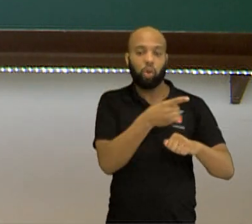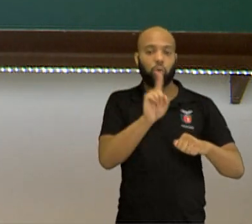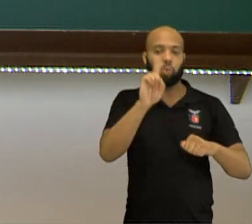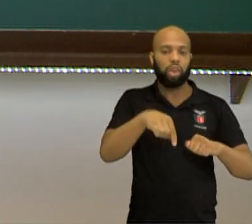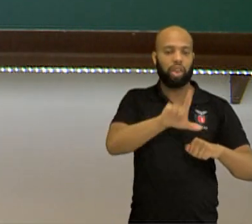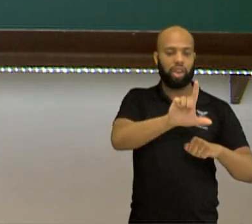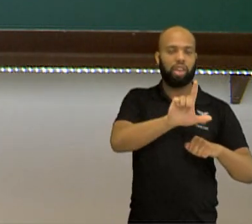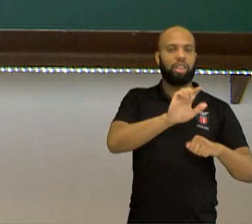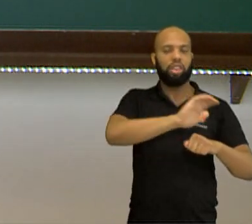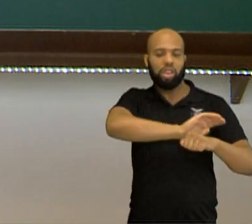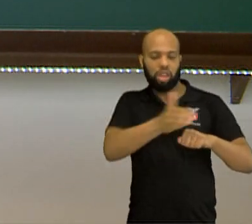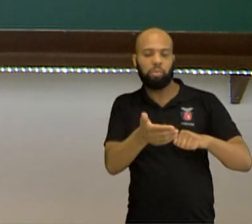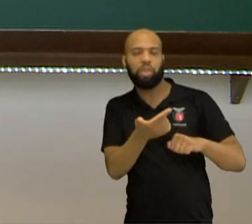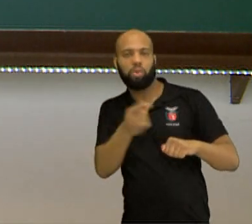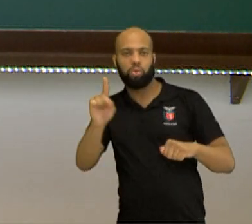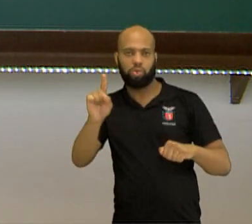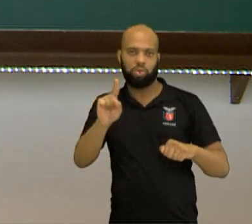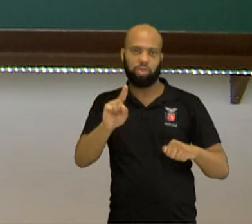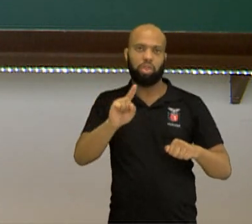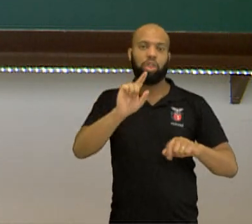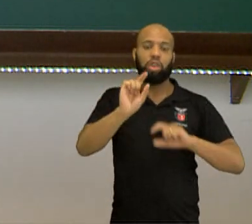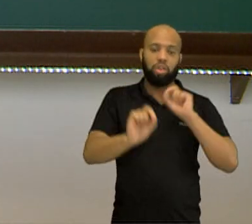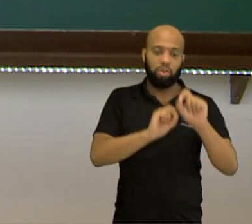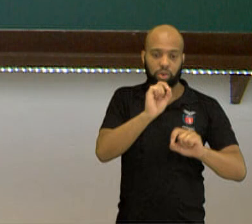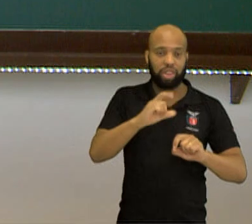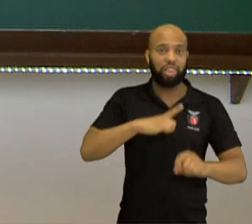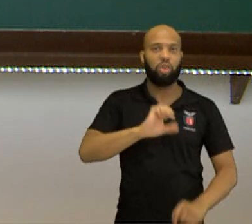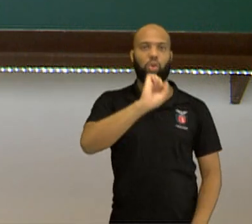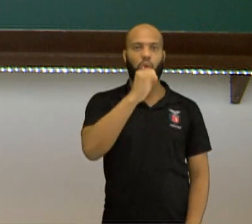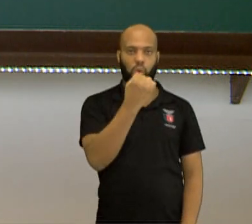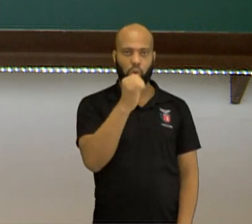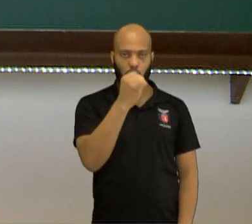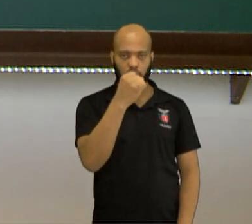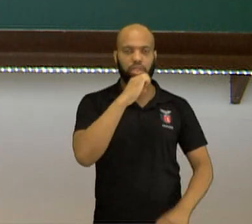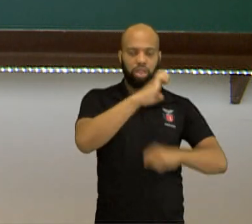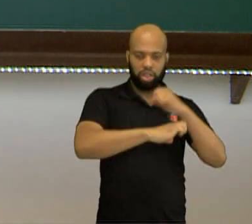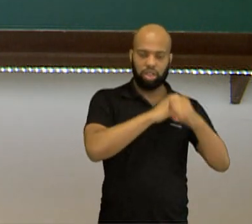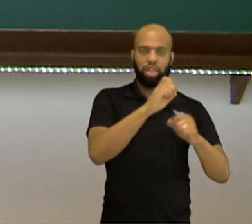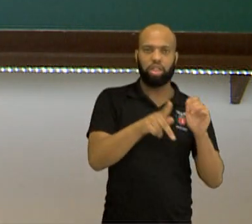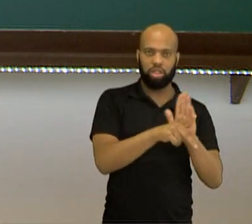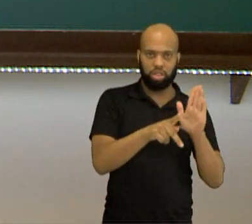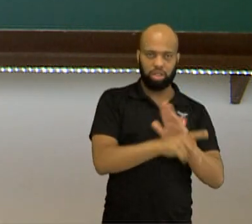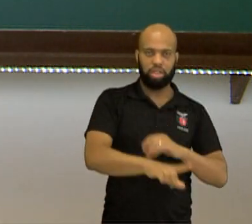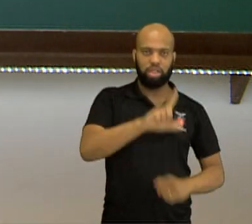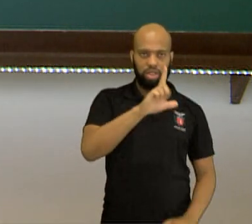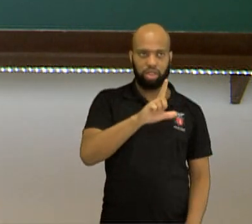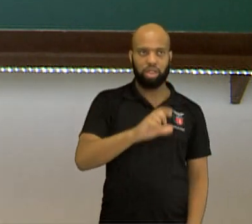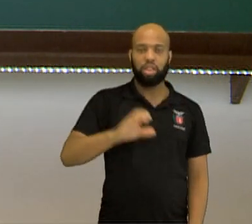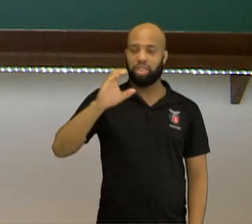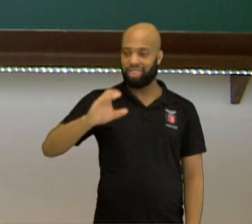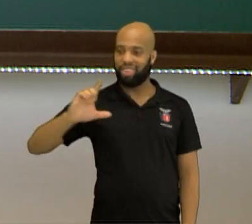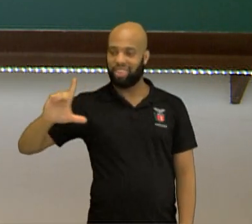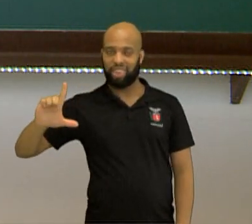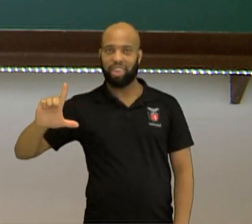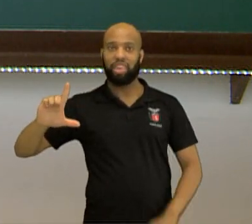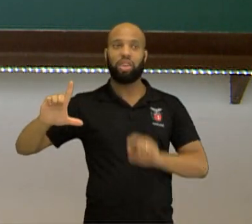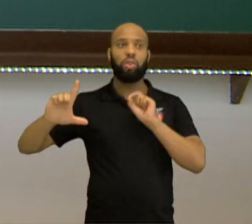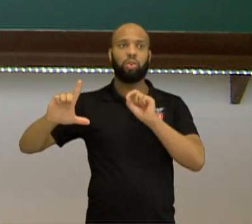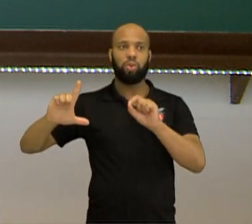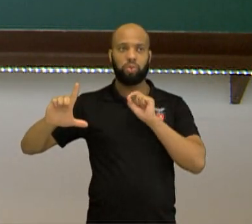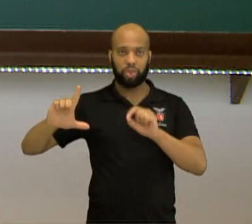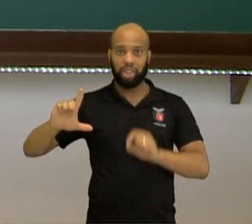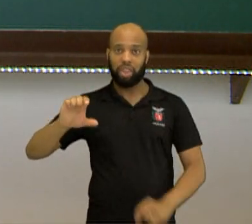L como última e, coincidentemente, a camada L tem 8 elétrons. O cloro,